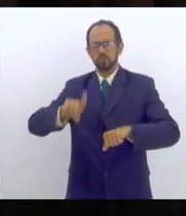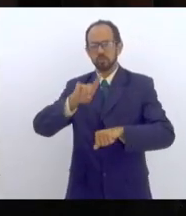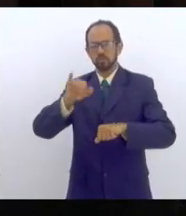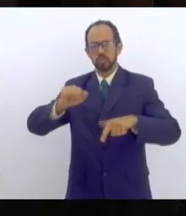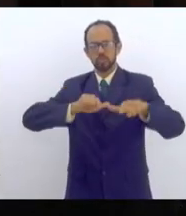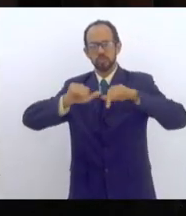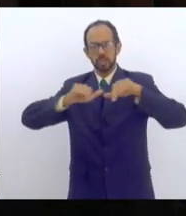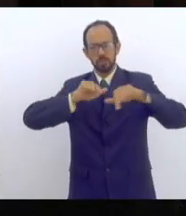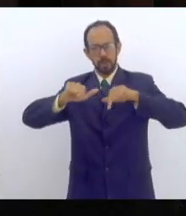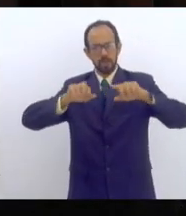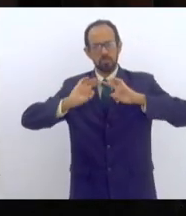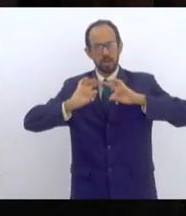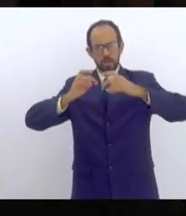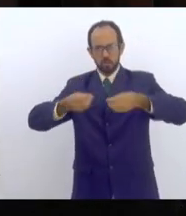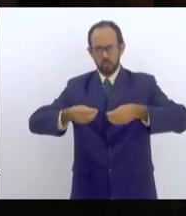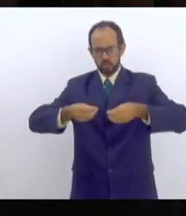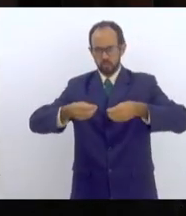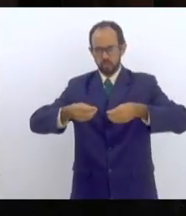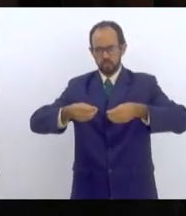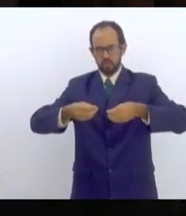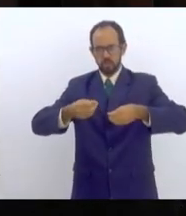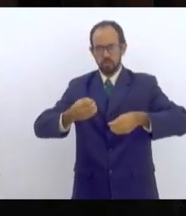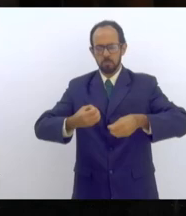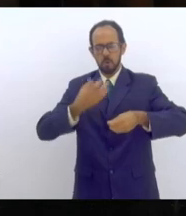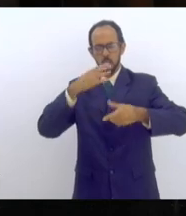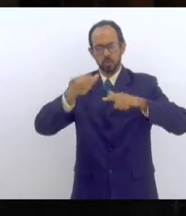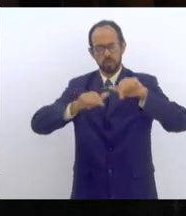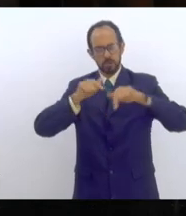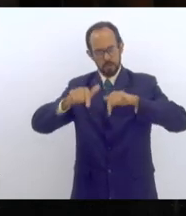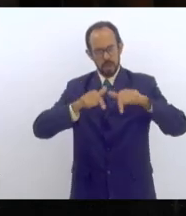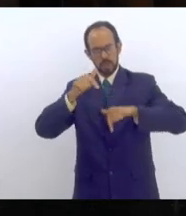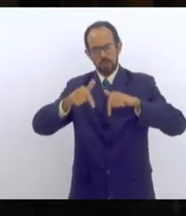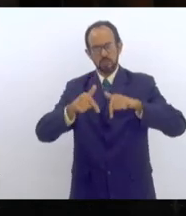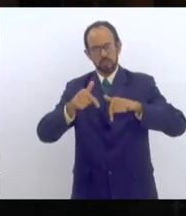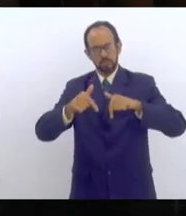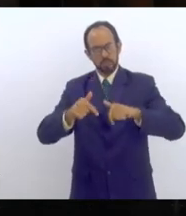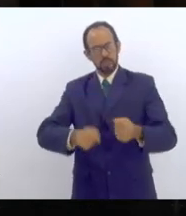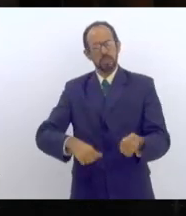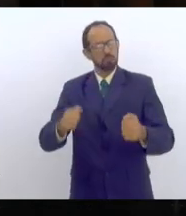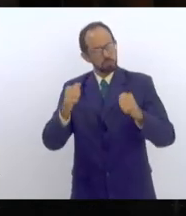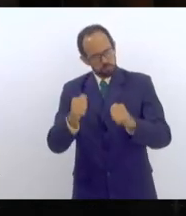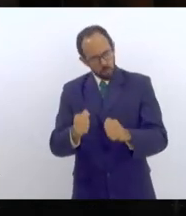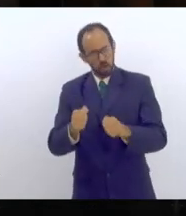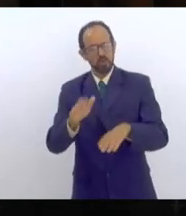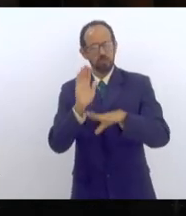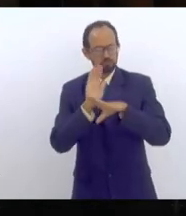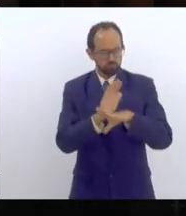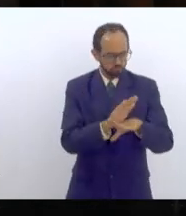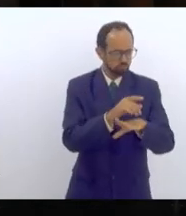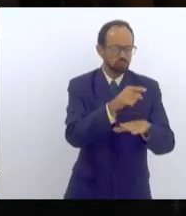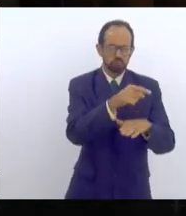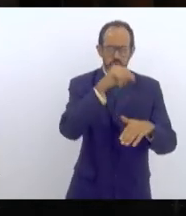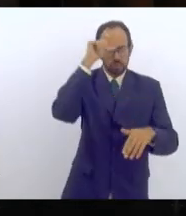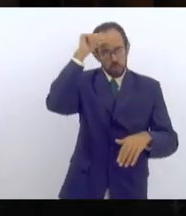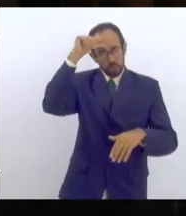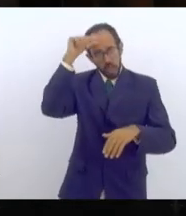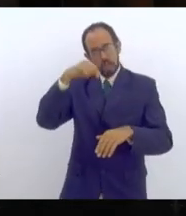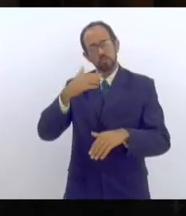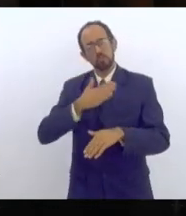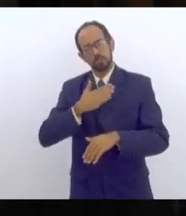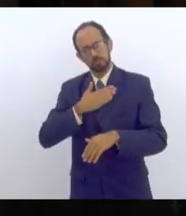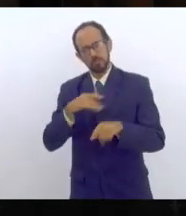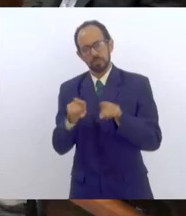trabalho a todos, um excelente ciclo de trabalho a todos. Contem com o governador Cláudio Castro e contem com o vice-governador. Sucesso a